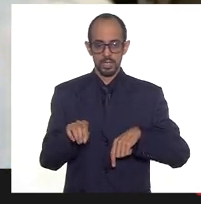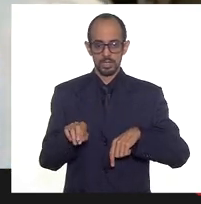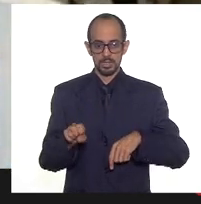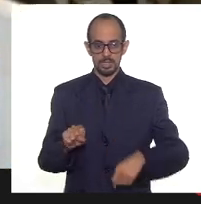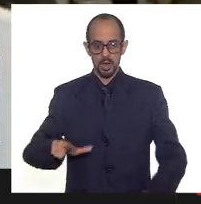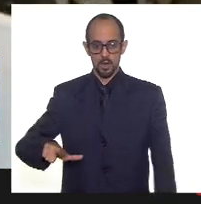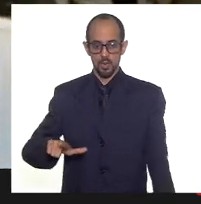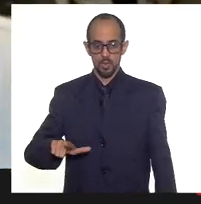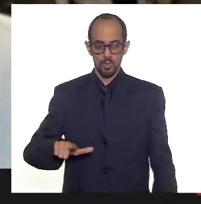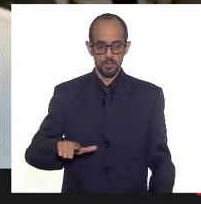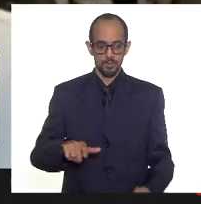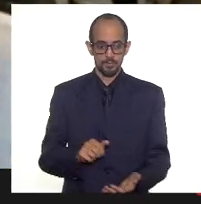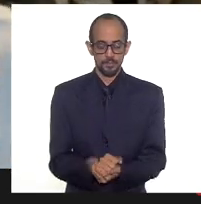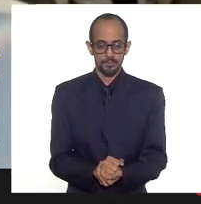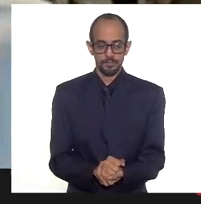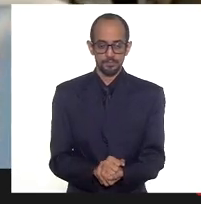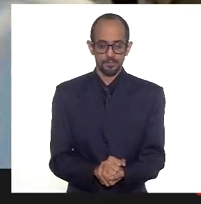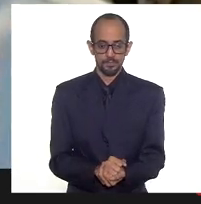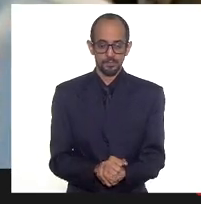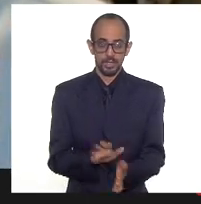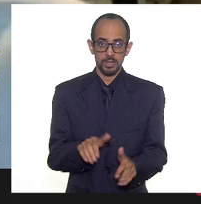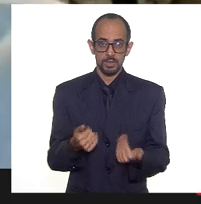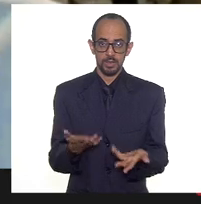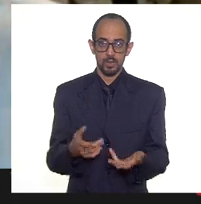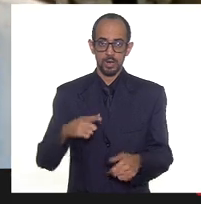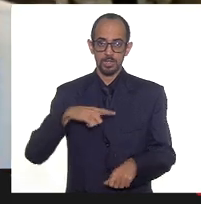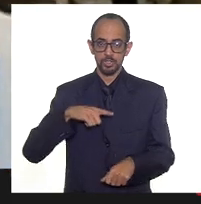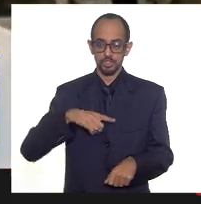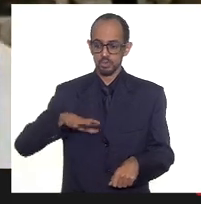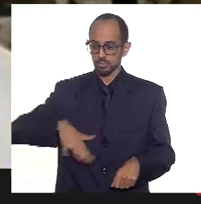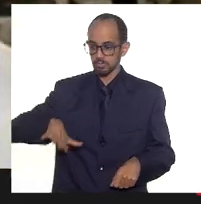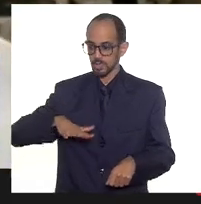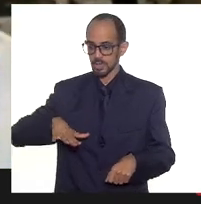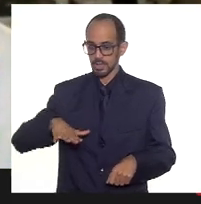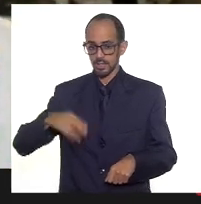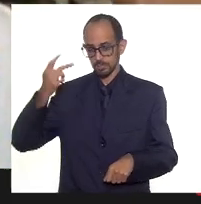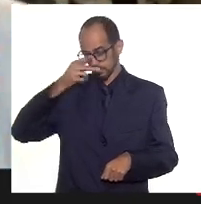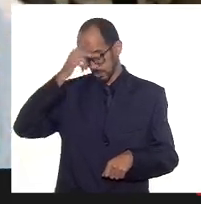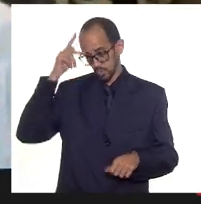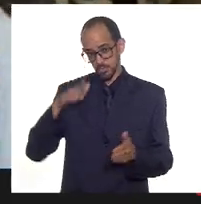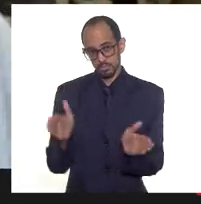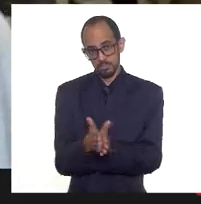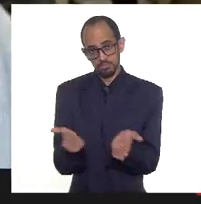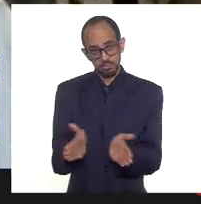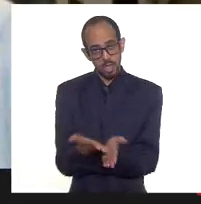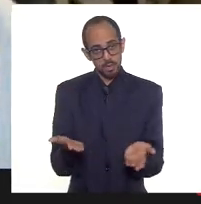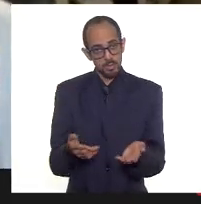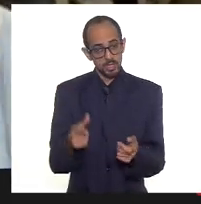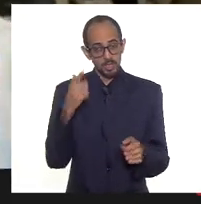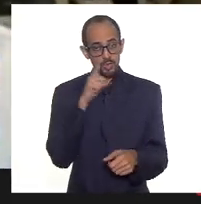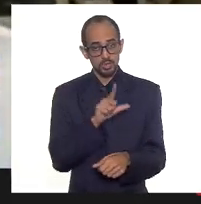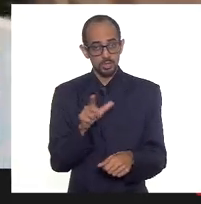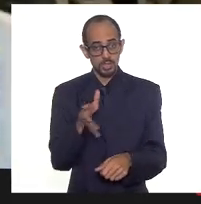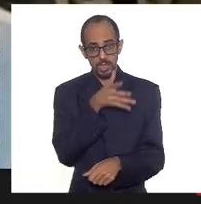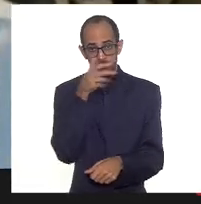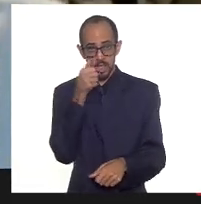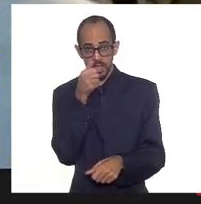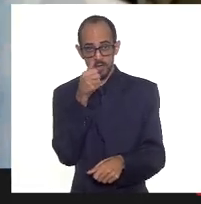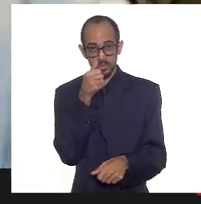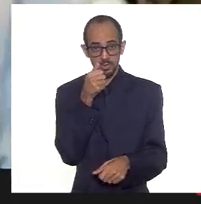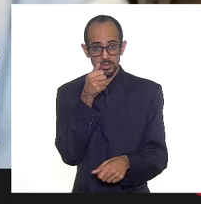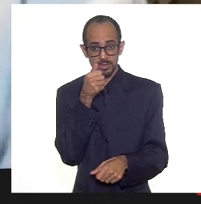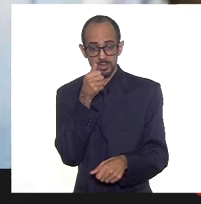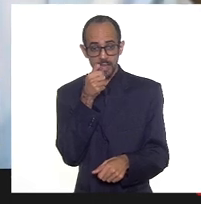inteligente, viu que ali tinha um grande mercado de pessoas simples, humildes, que ele poderia captar para a igreja dele, muito mais fácil do que para a